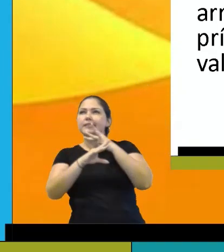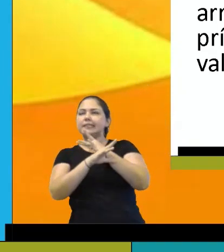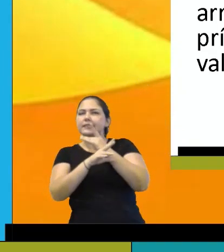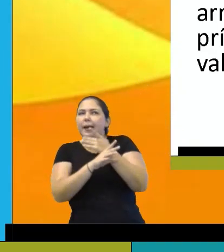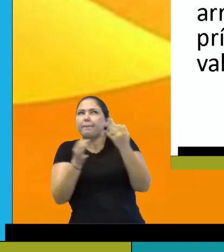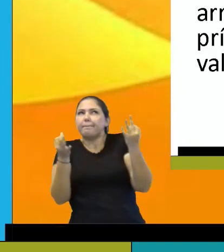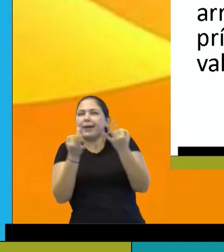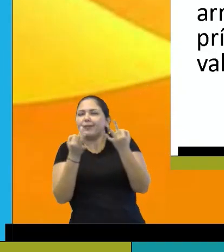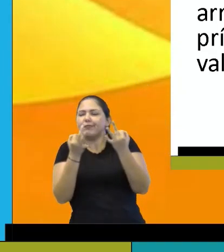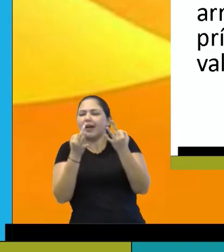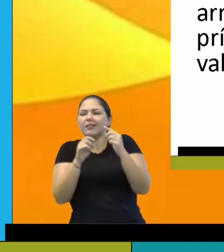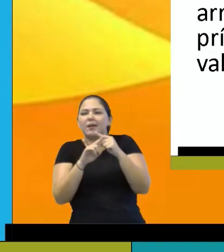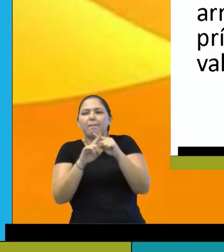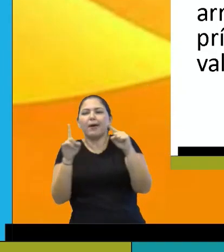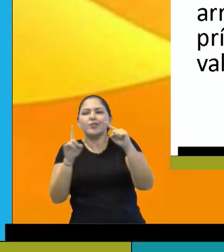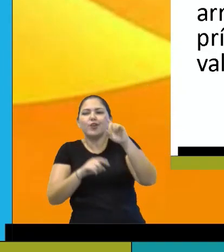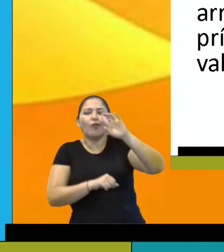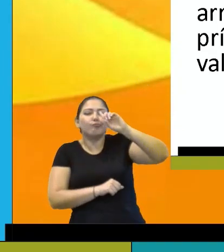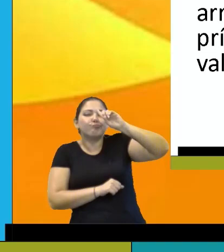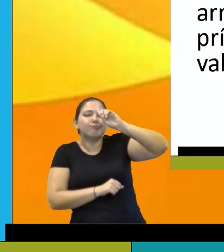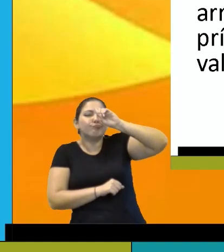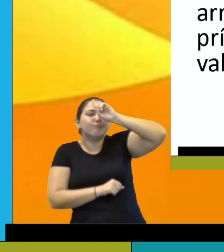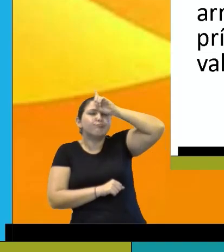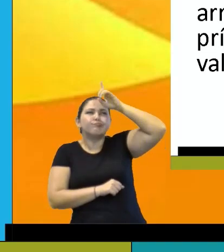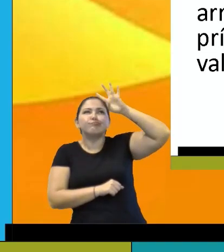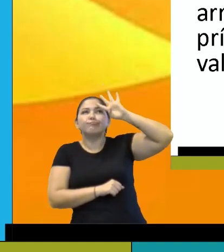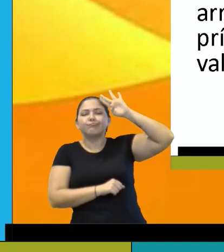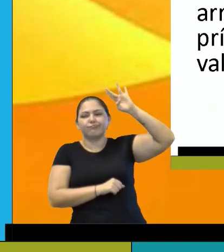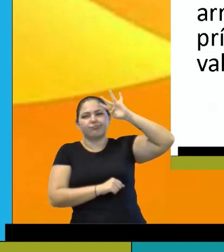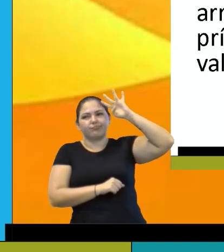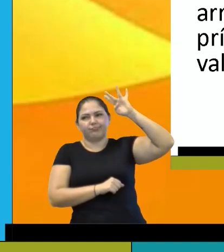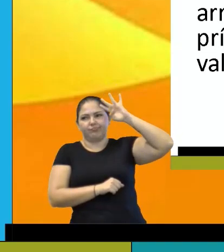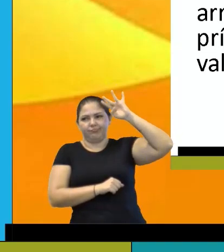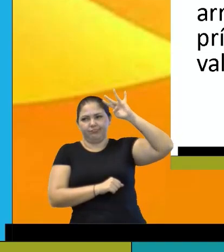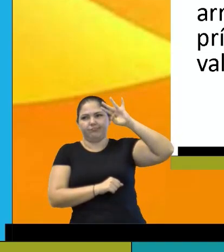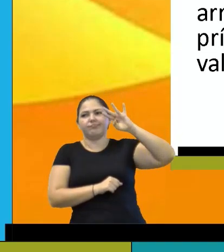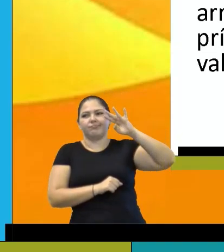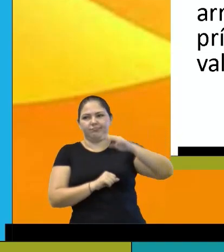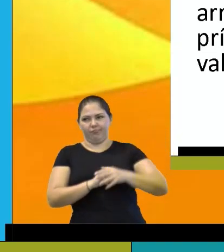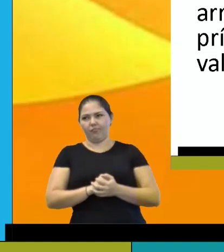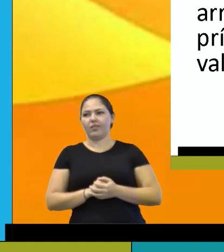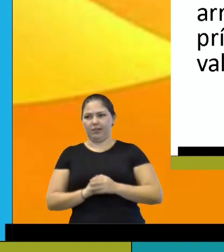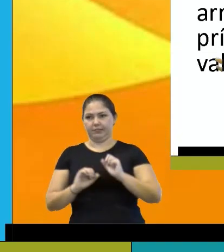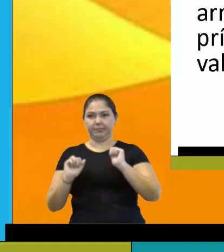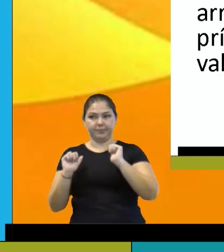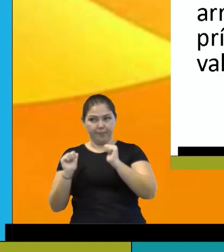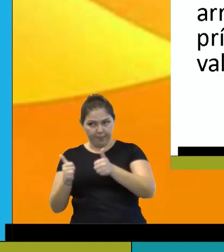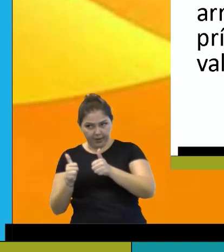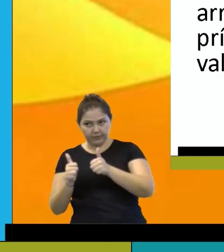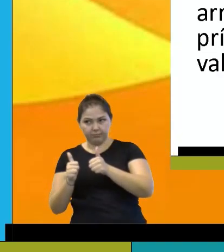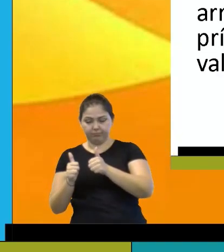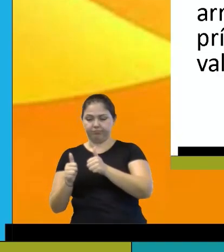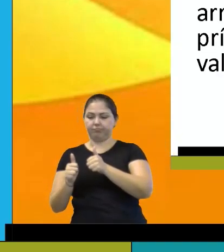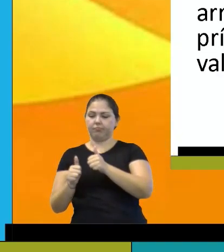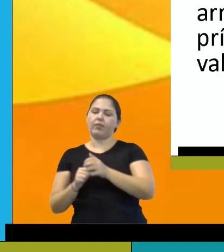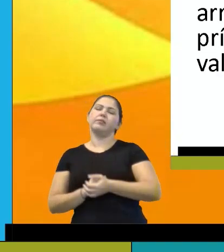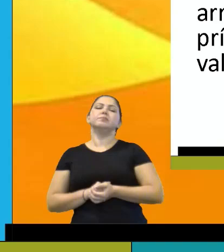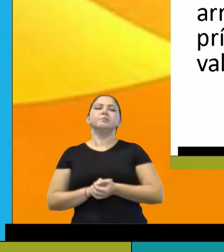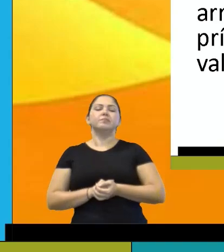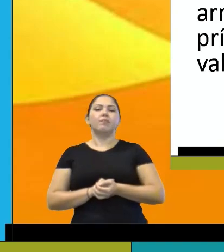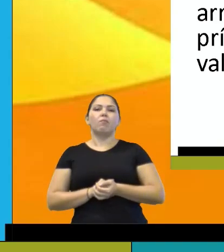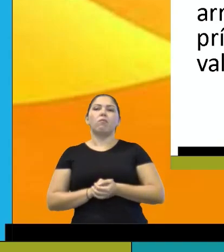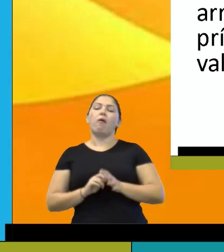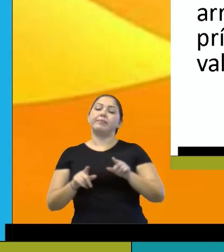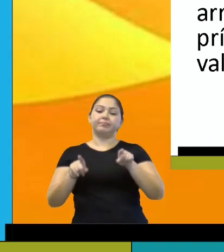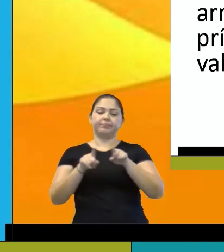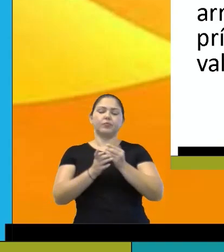nunca se viram, ele está fazendo aqui uma menção aos pensadores utópicos, aos pensadores idealistas. E